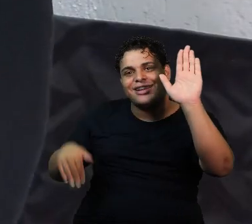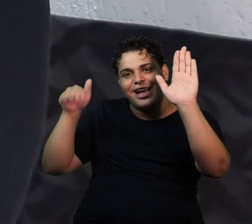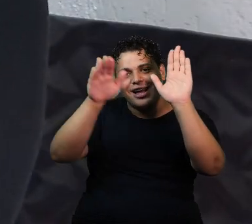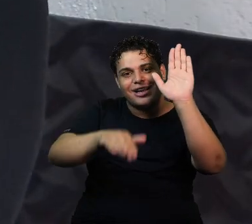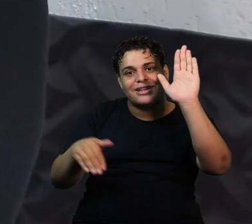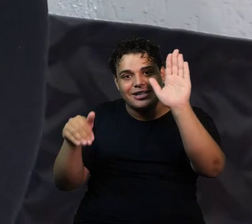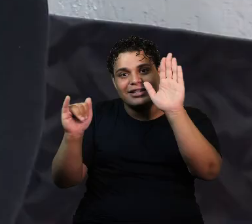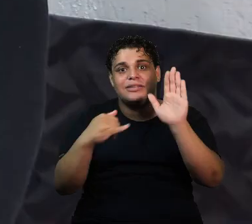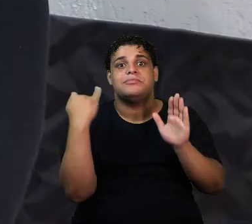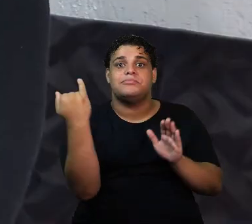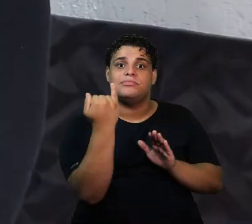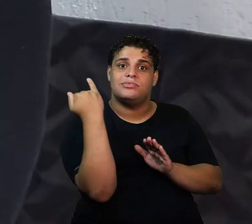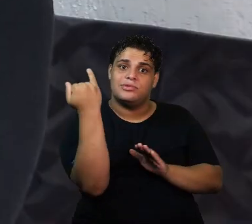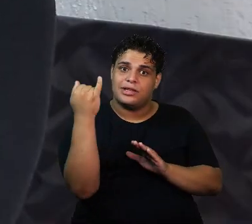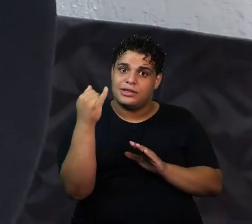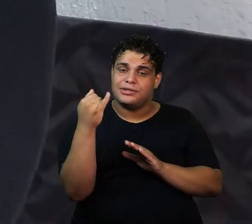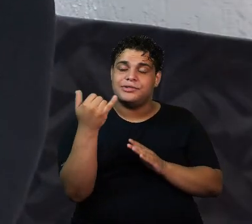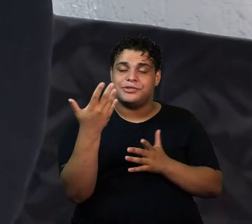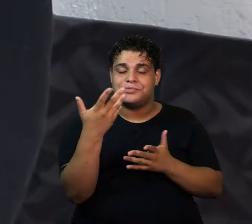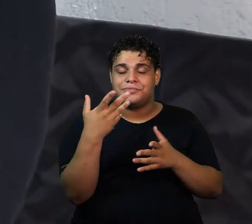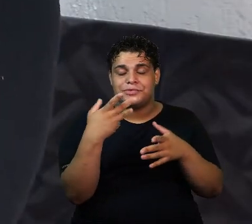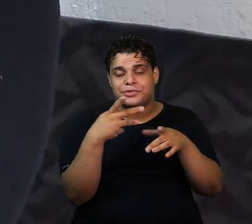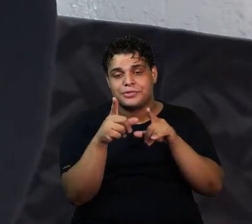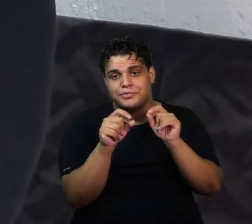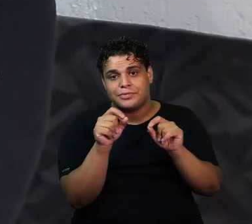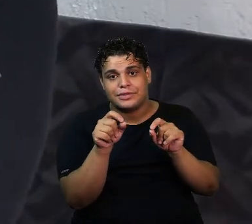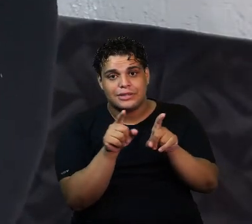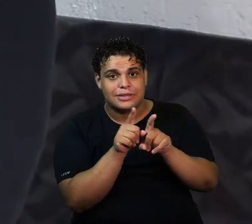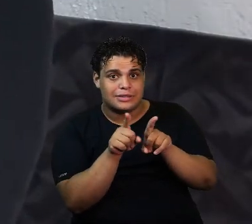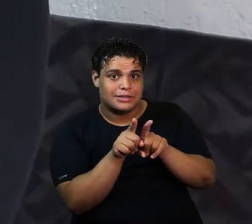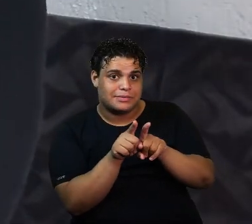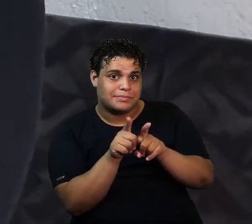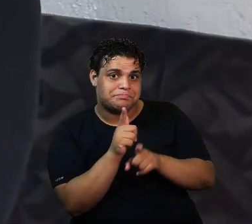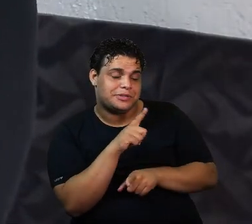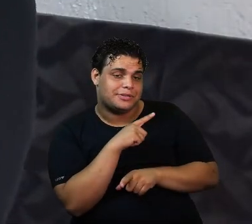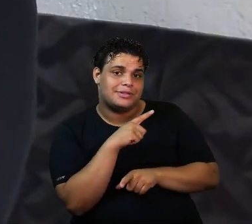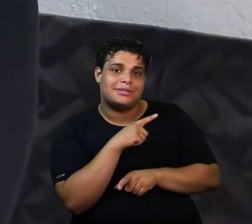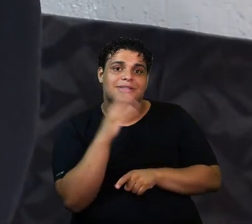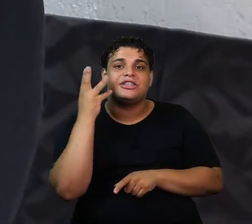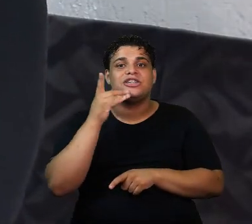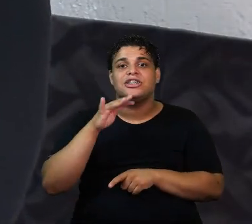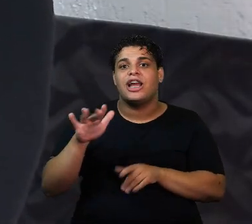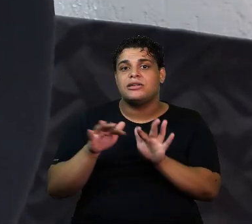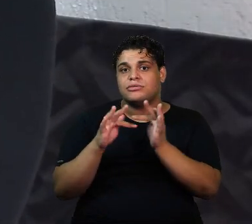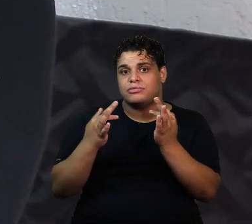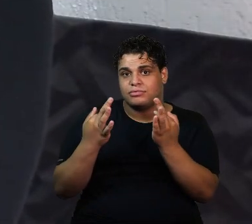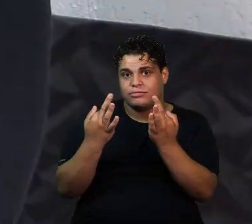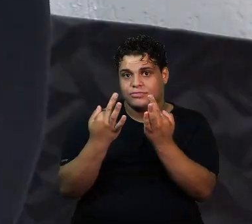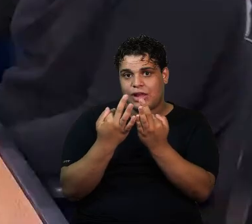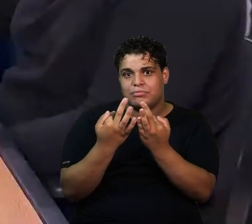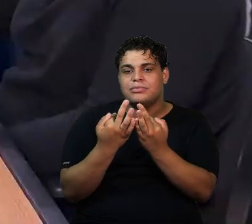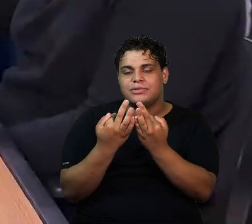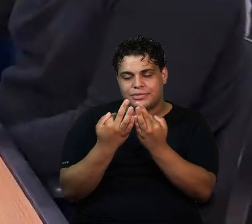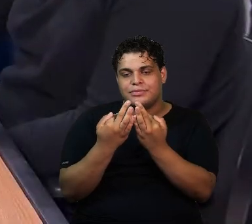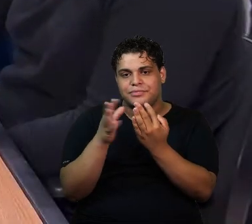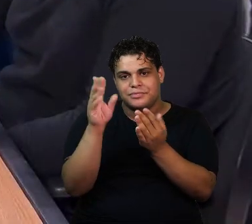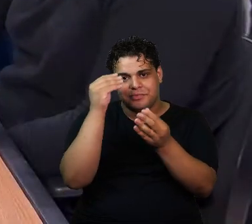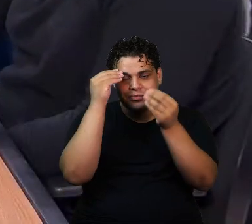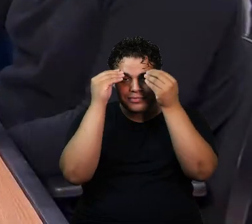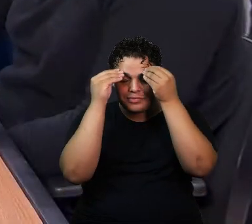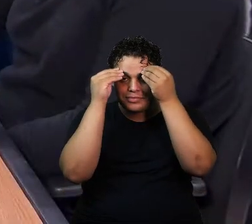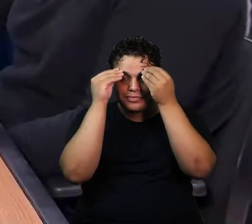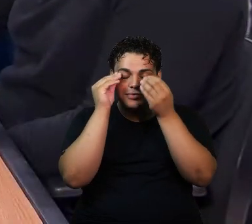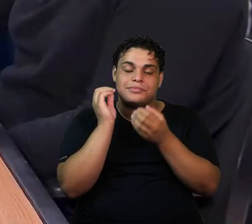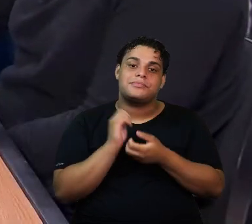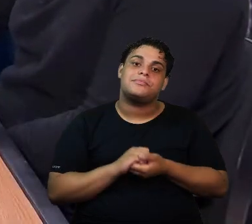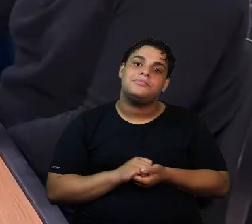os pais educados, né? Porque existe um dado que o INACT sempre compartilha, né? Então a gente já está cansado de saber